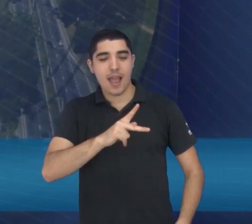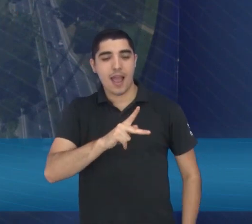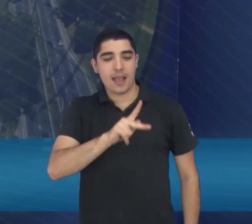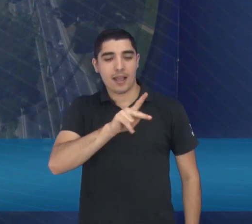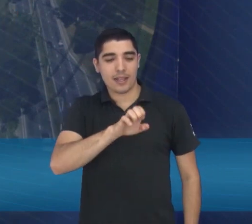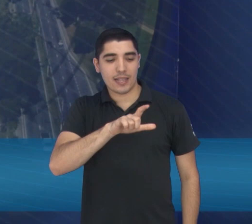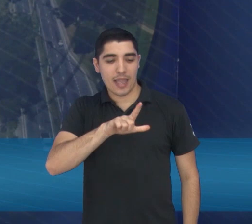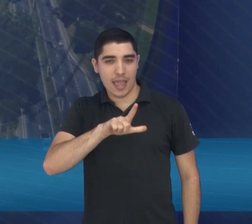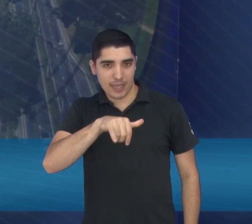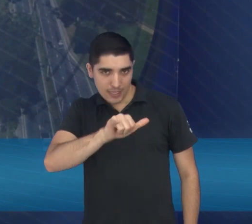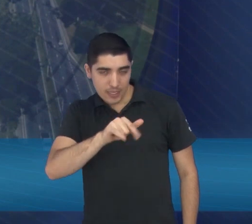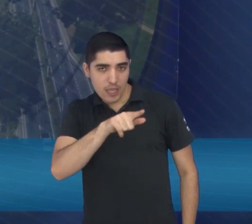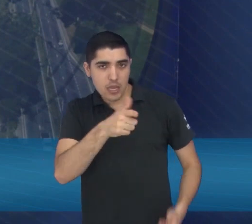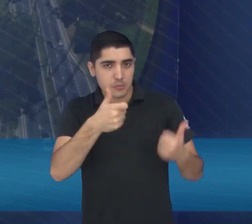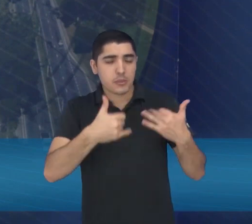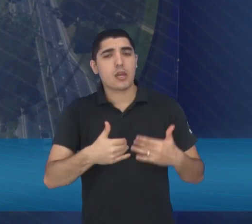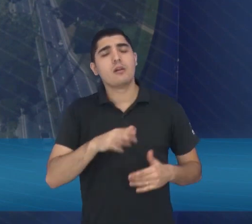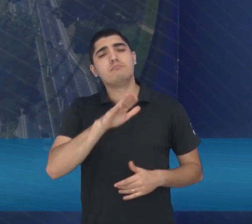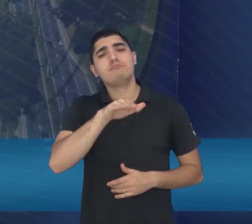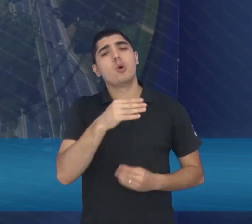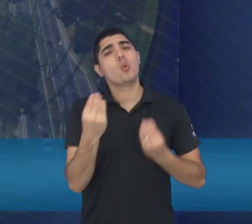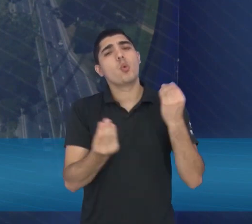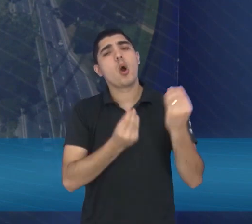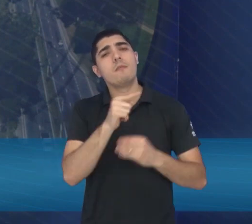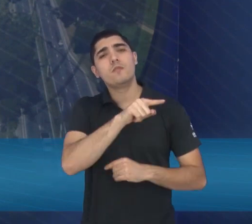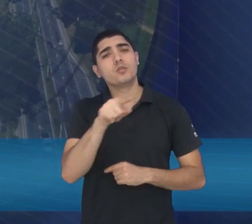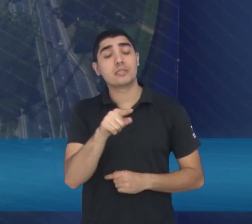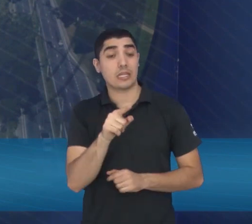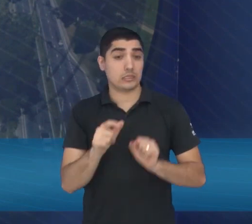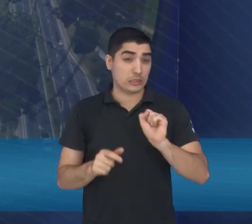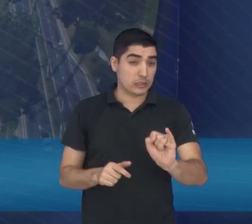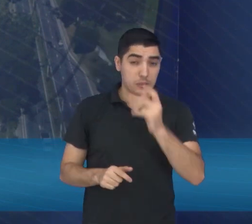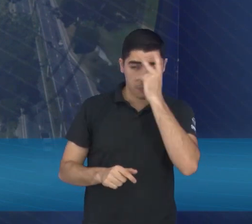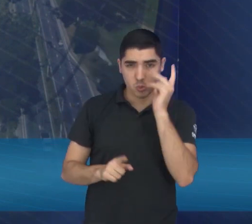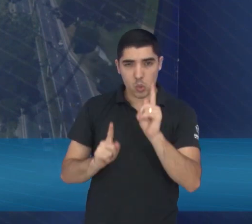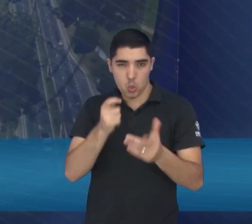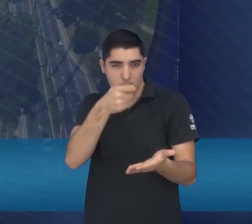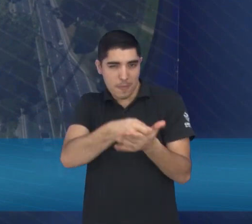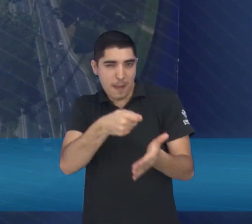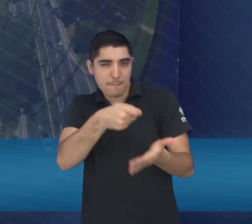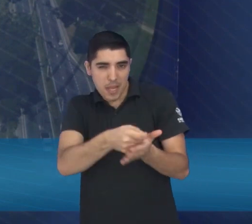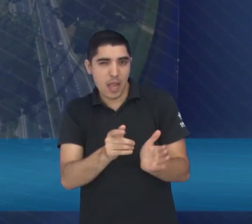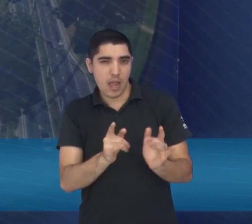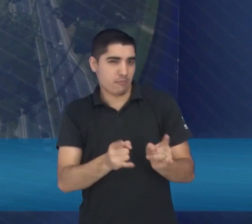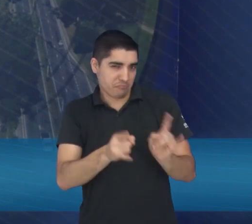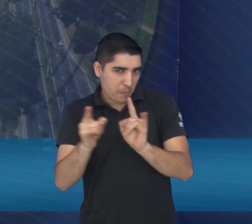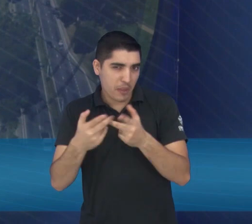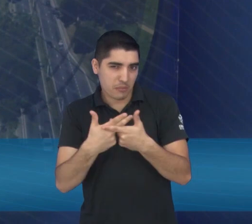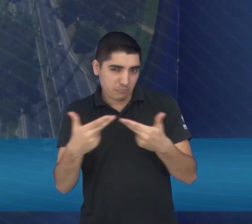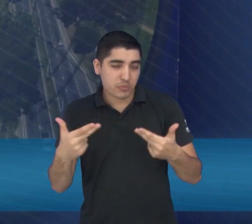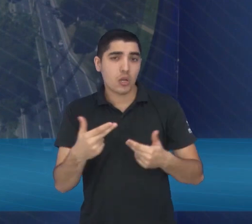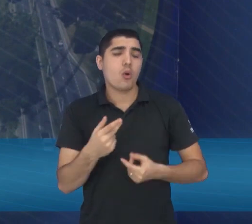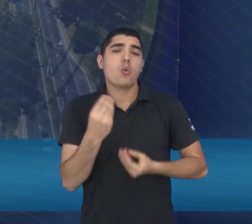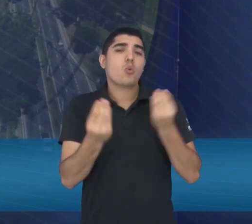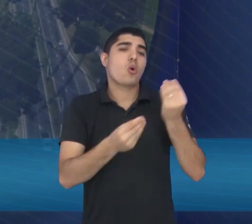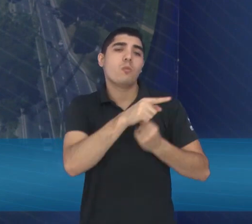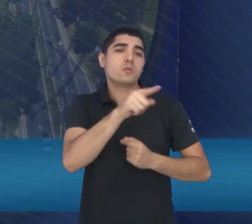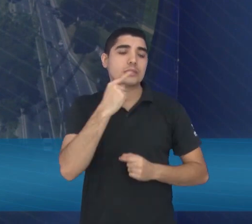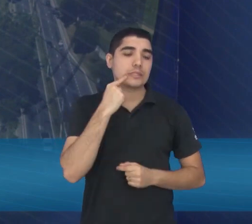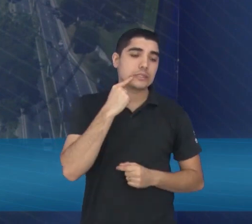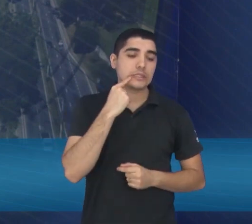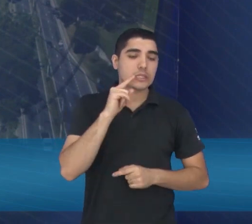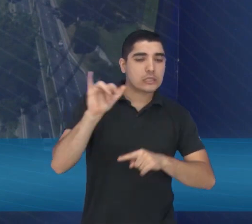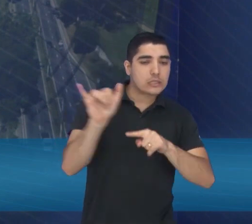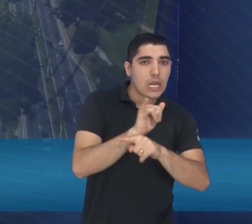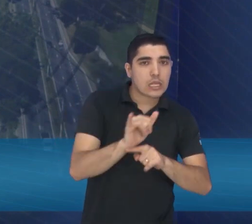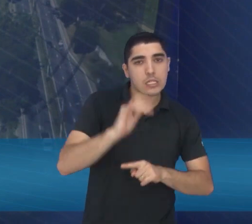a síndica. Kelly, como que vocês costumam lidar com essa situação no dia a dia? A gente fala em alguns